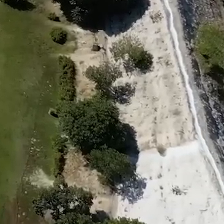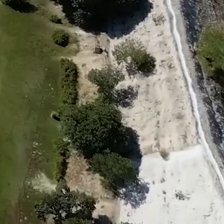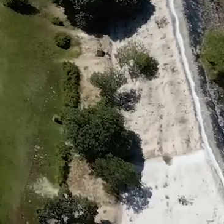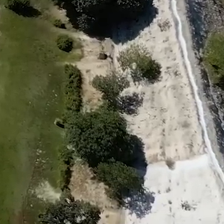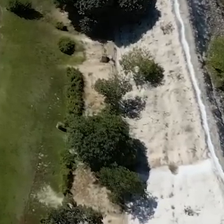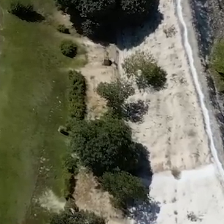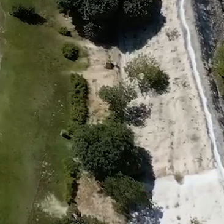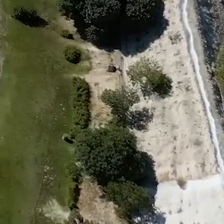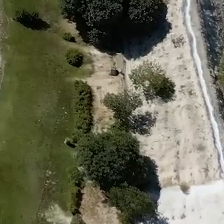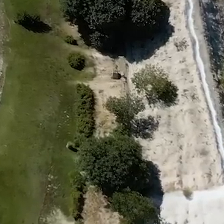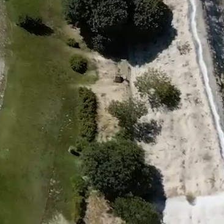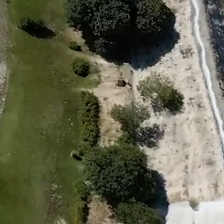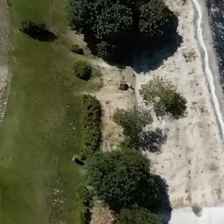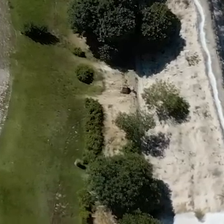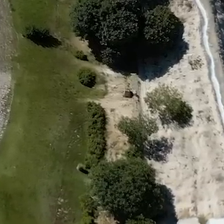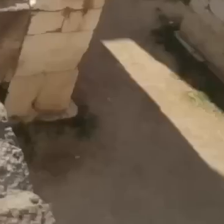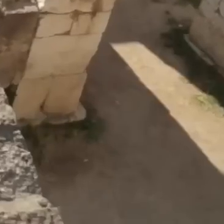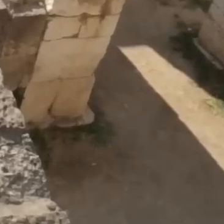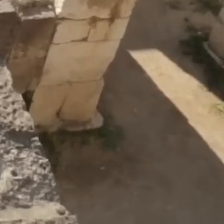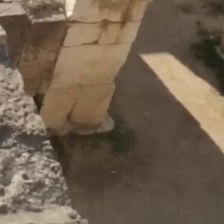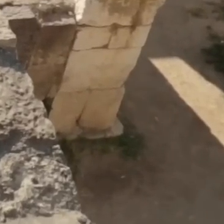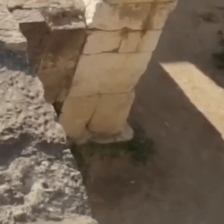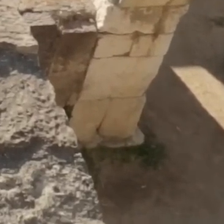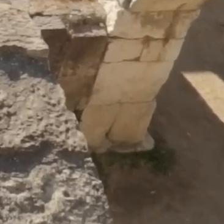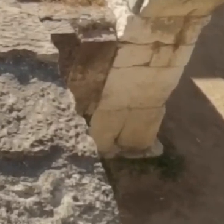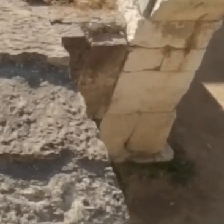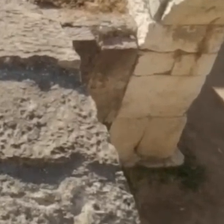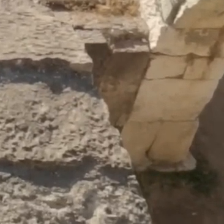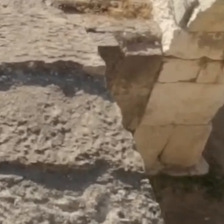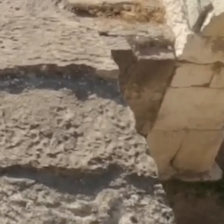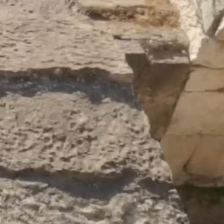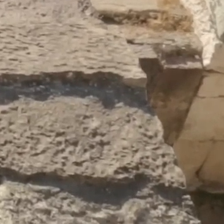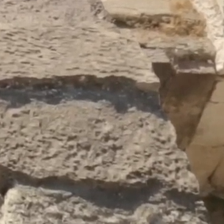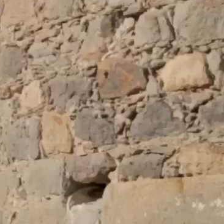Disponível no canal do YouTube oficial da Igreja Cristã